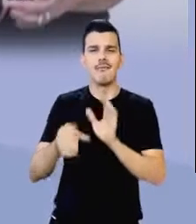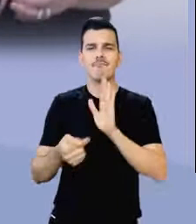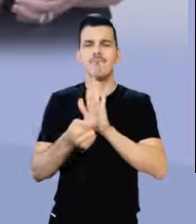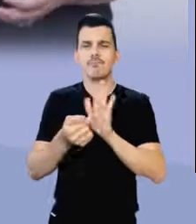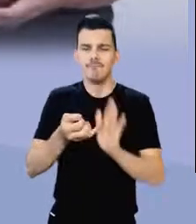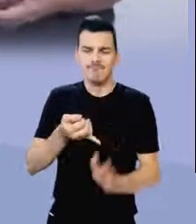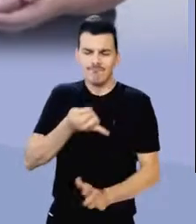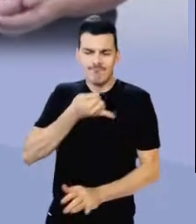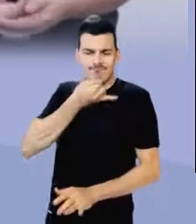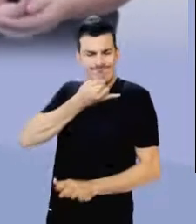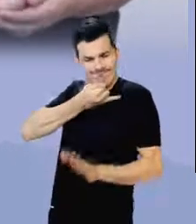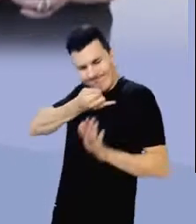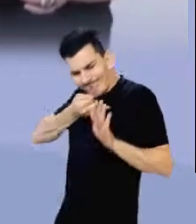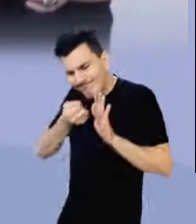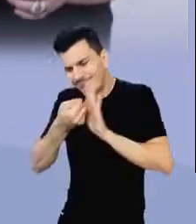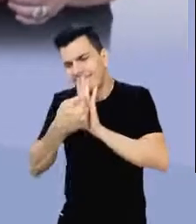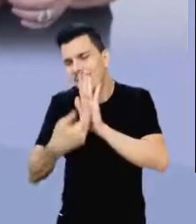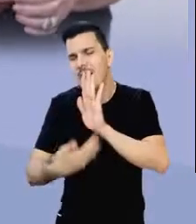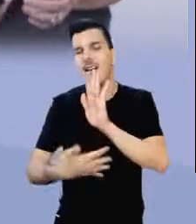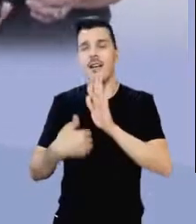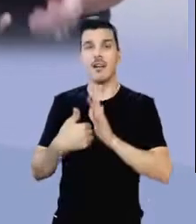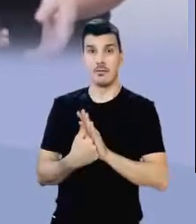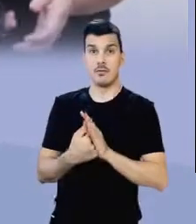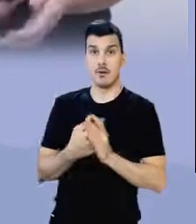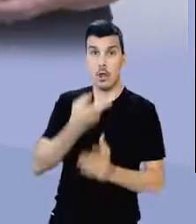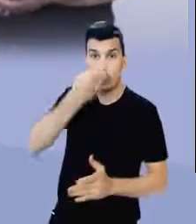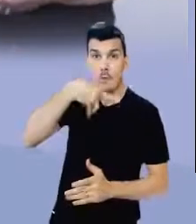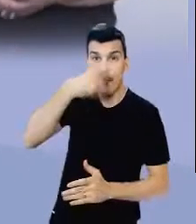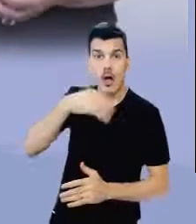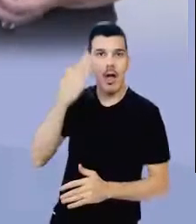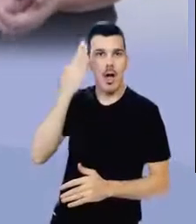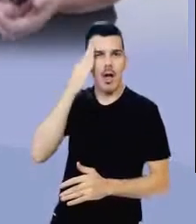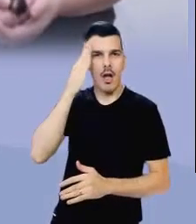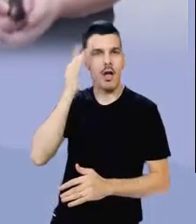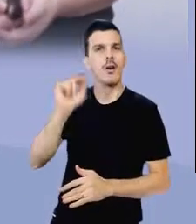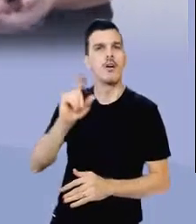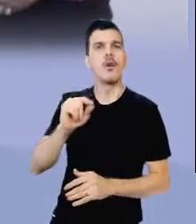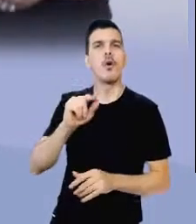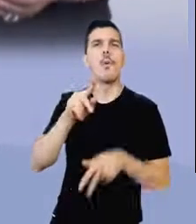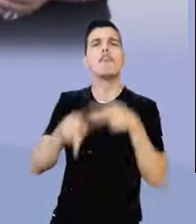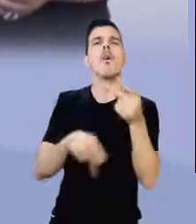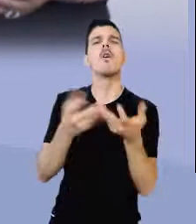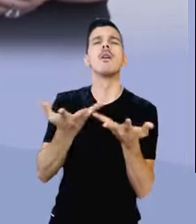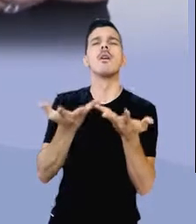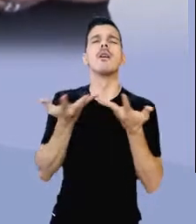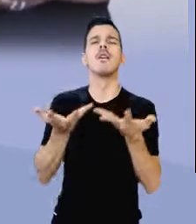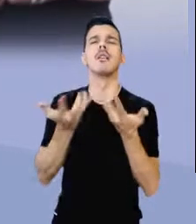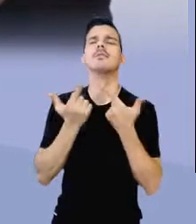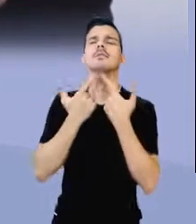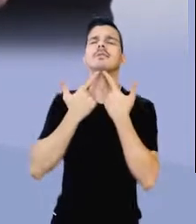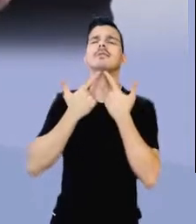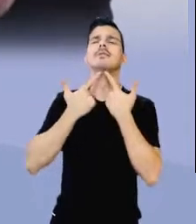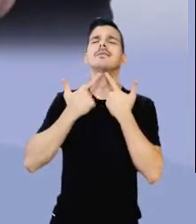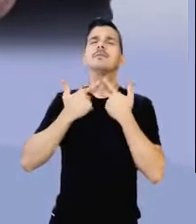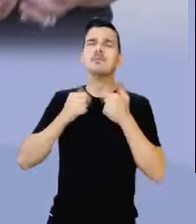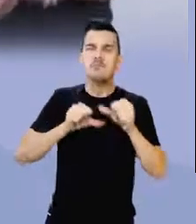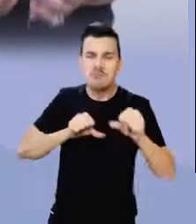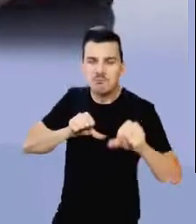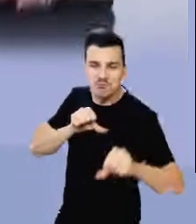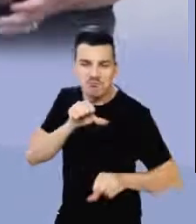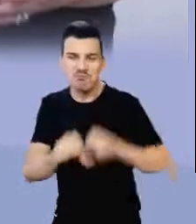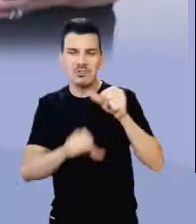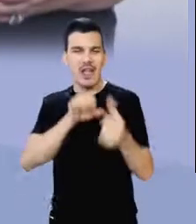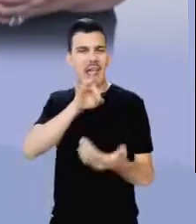desencanto, o seu pessimismo. Carlos Drummond acreditava que o povo brasileiro ansiava por sair